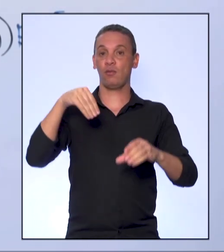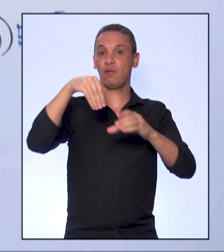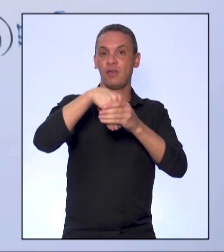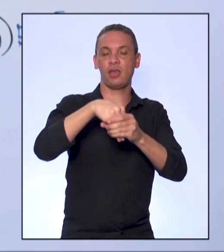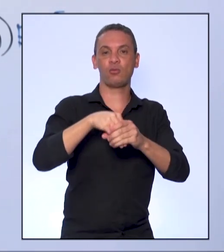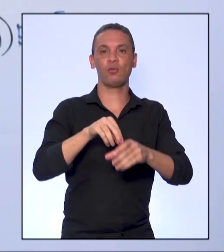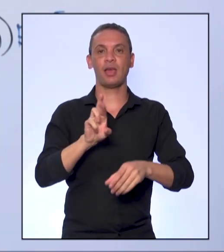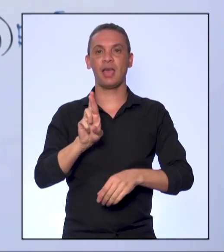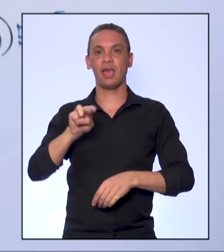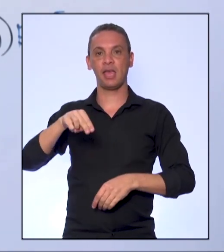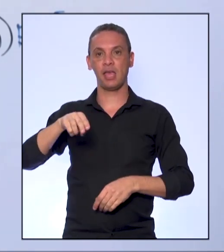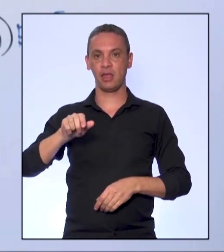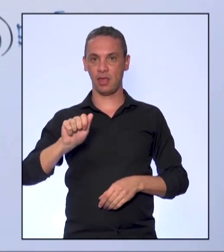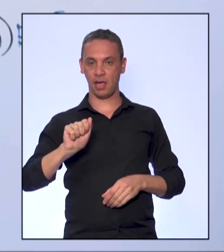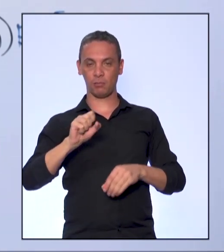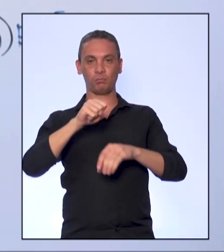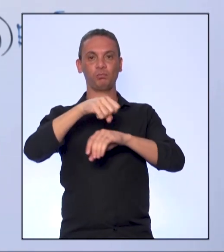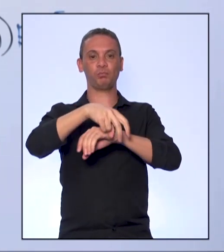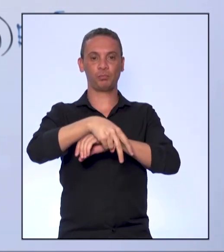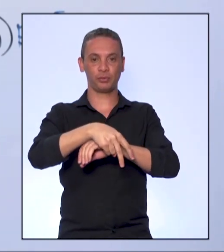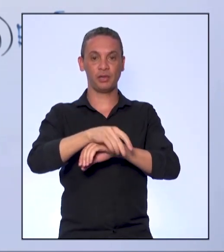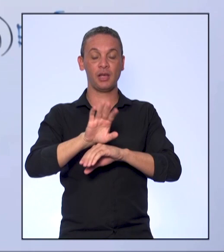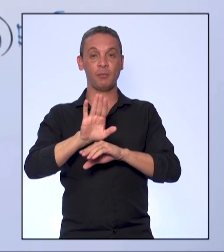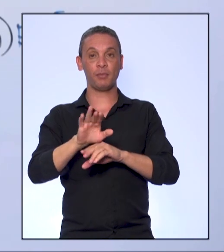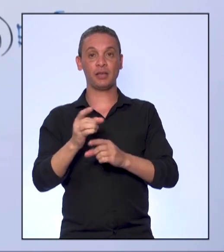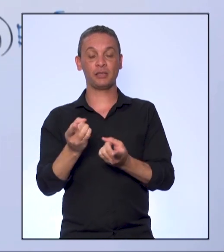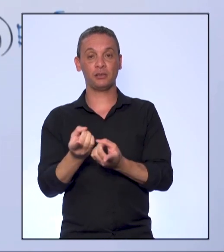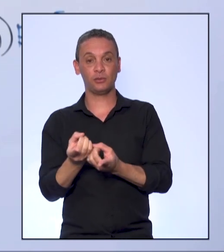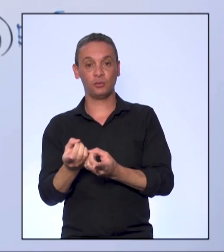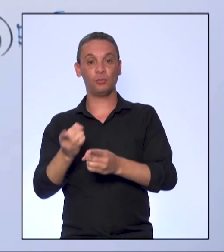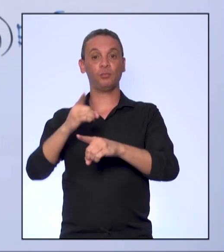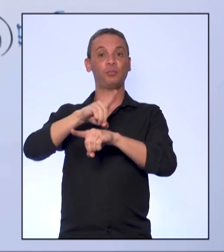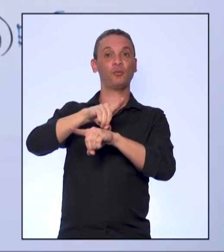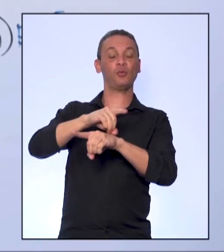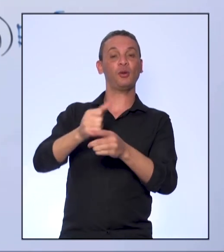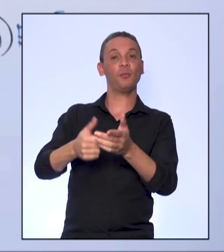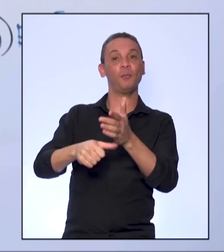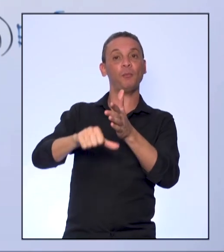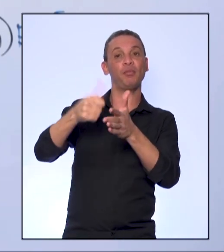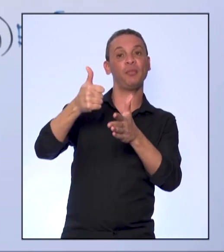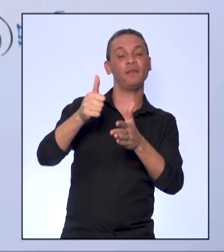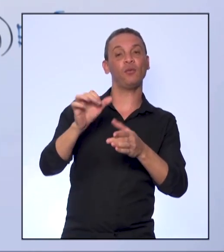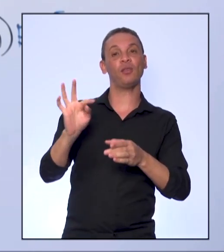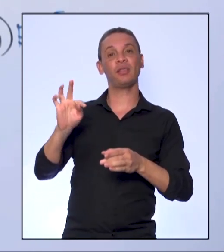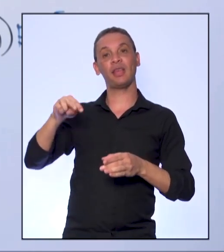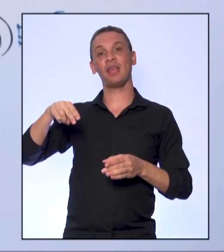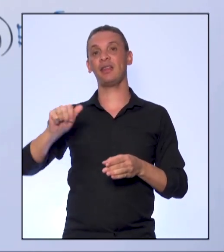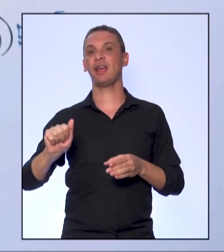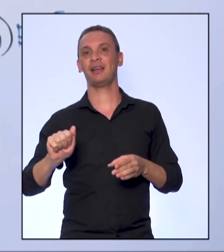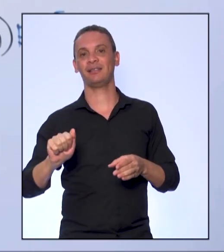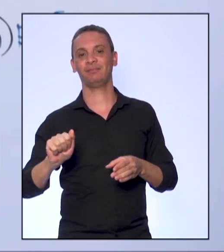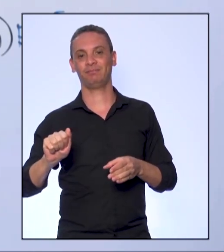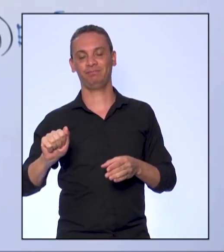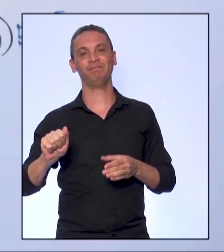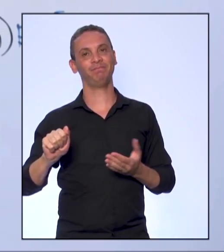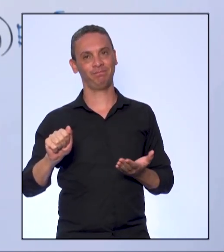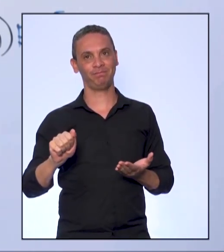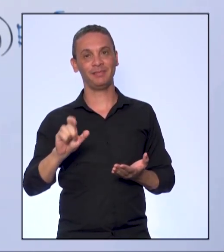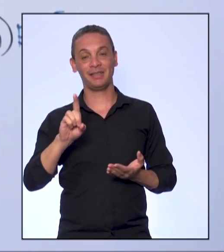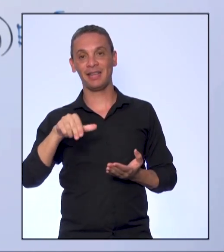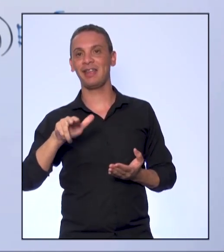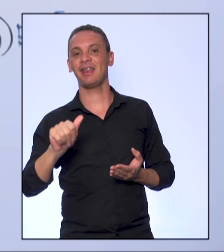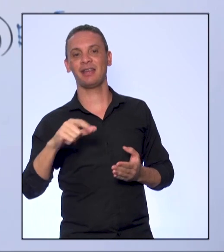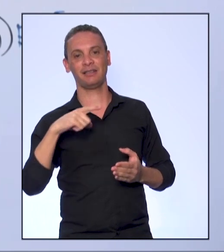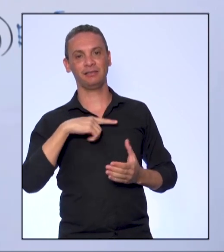RNA, só que o RNA primeiro produz o quê? DNA. Então, quando cai em prova que um